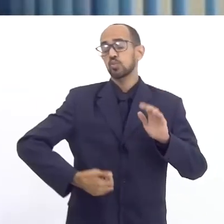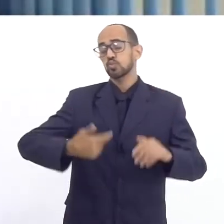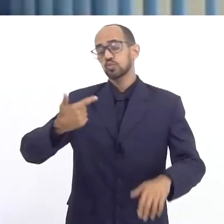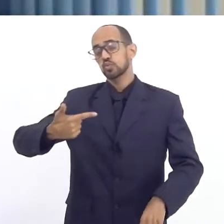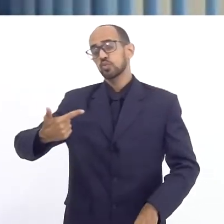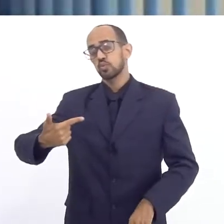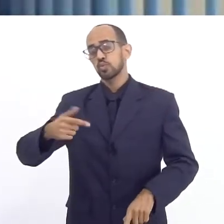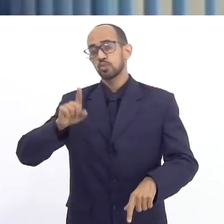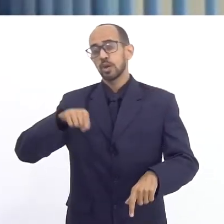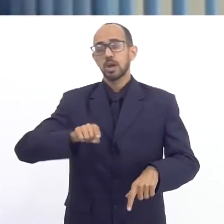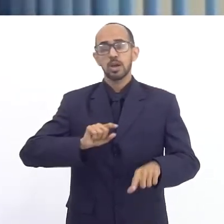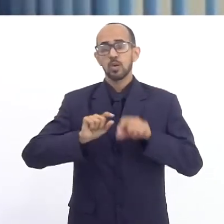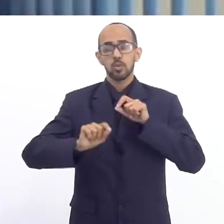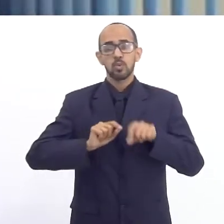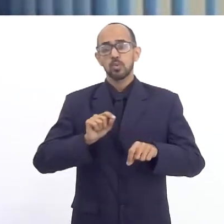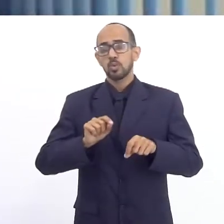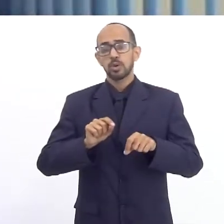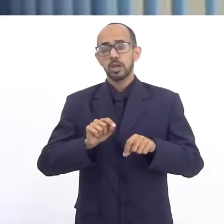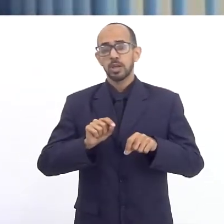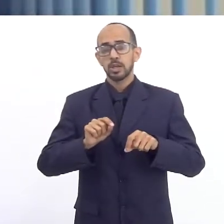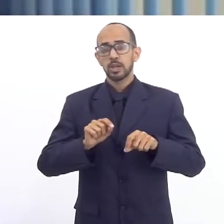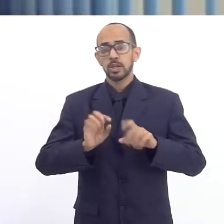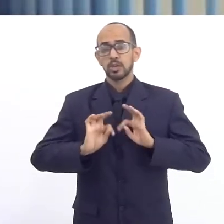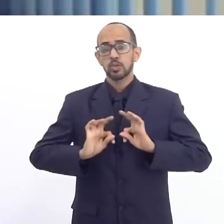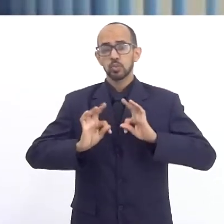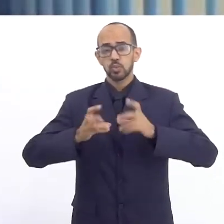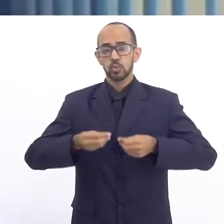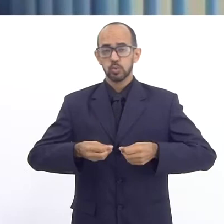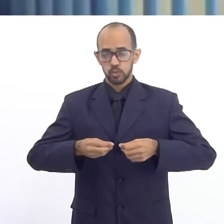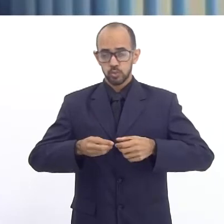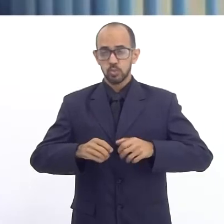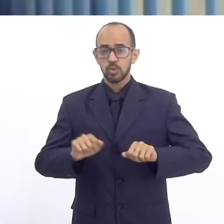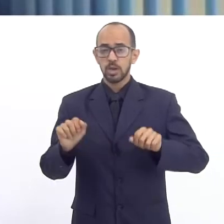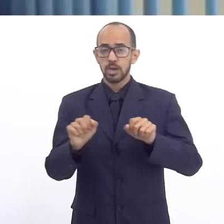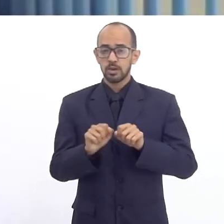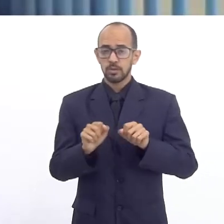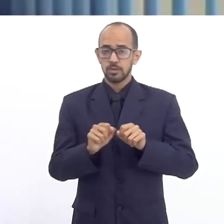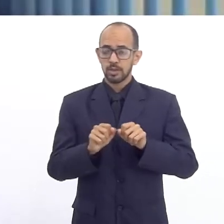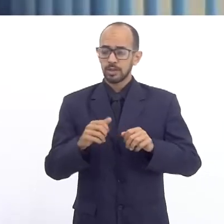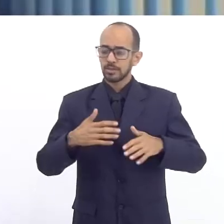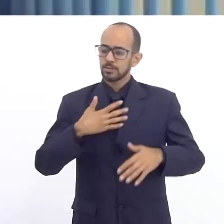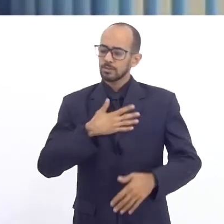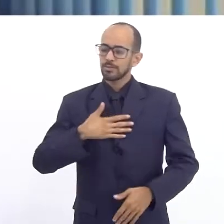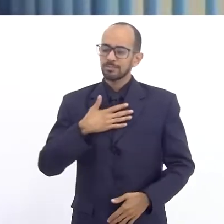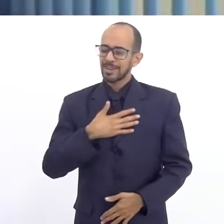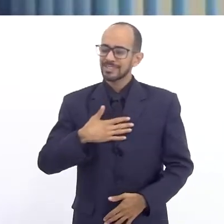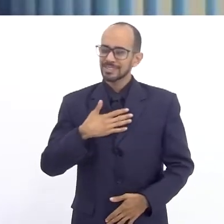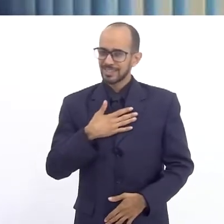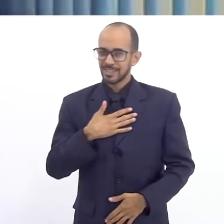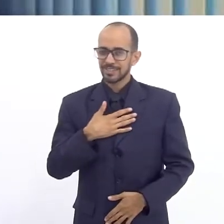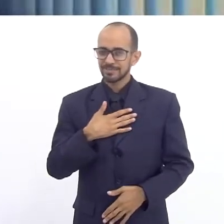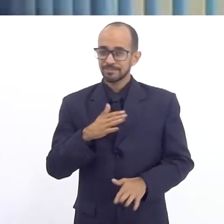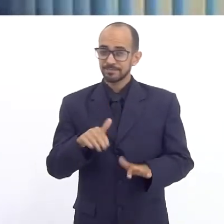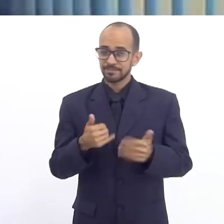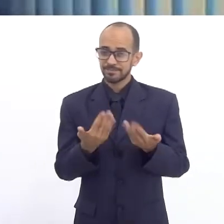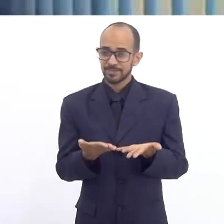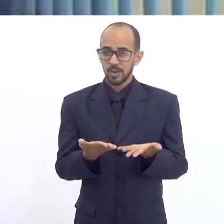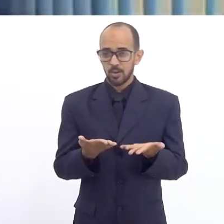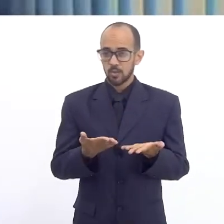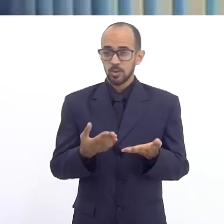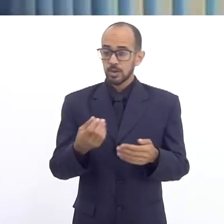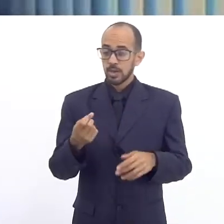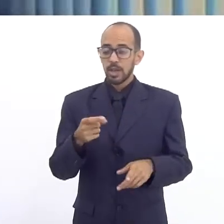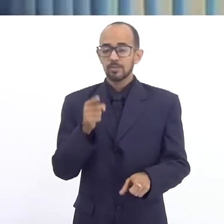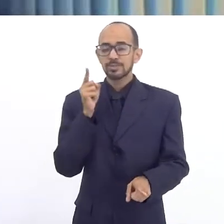um. O segundo era exatamente que tudo era feito de uma forma prazerosa. Então,